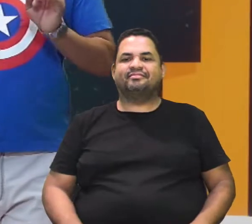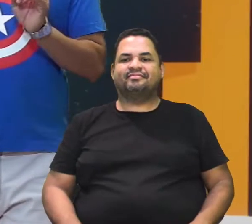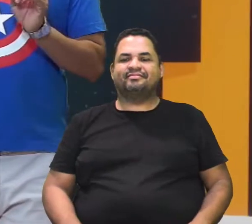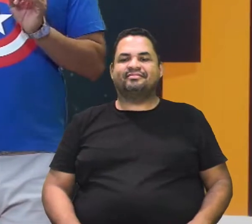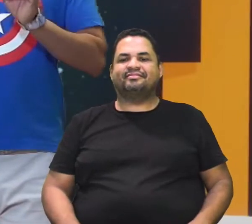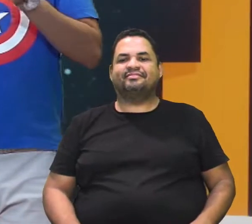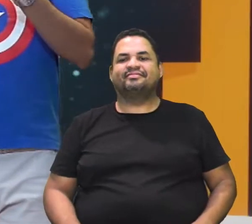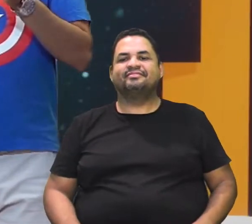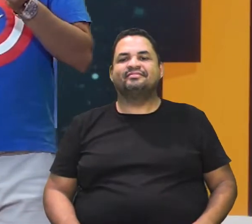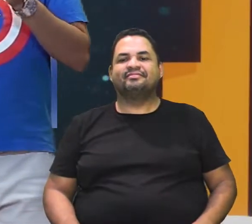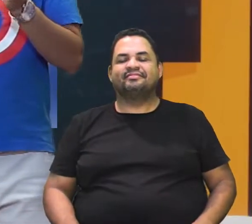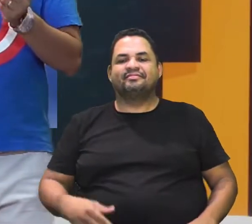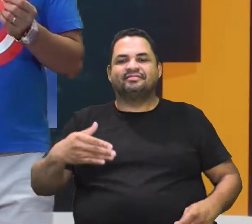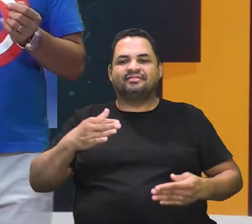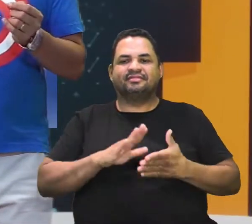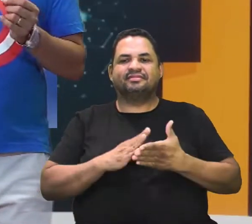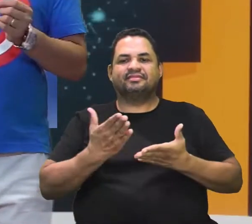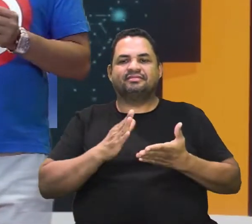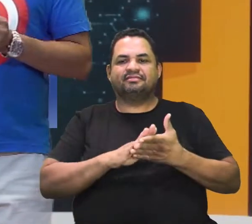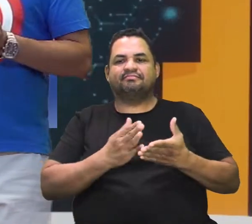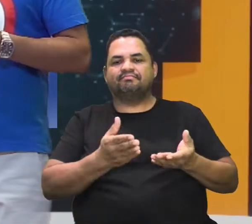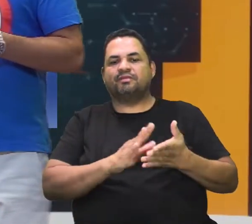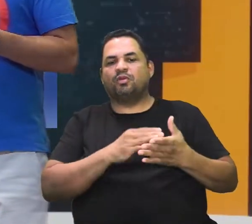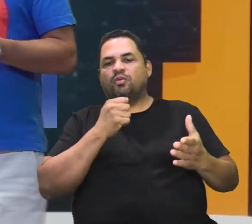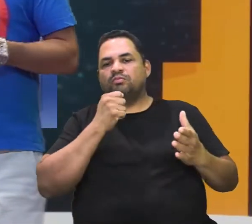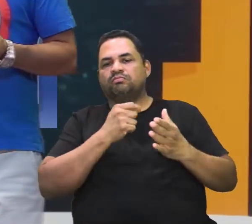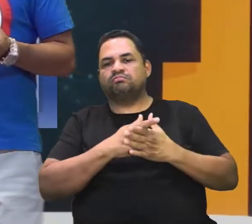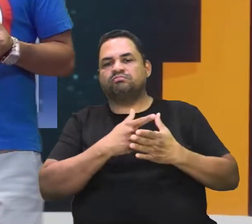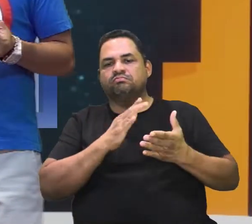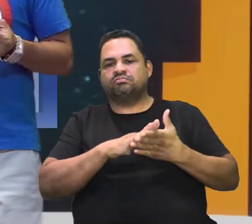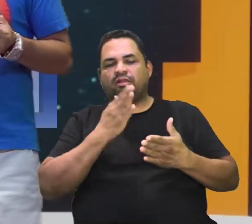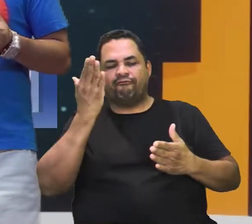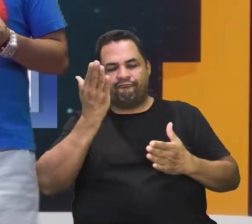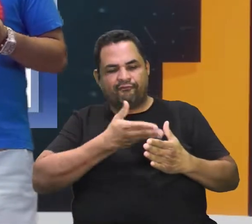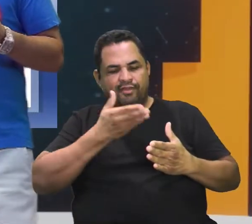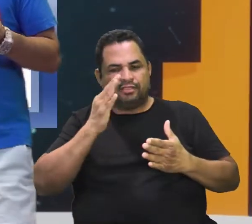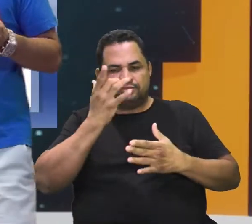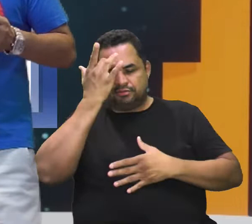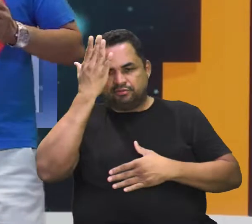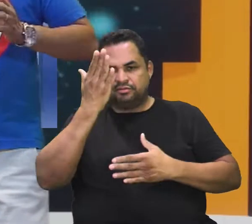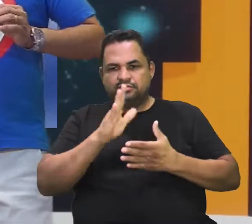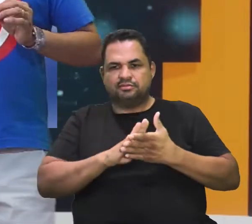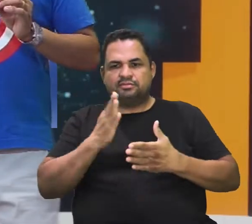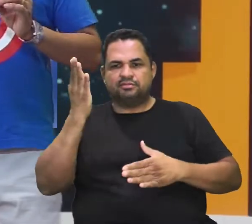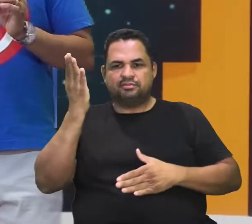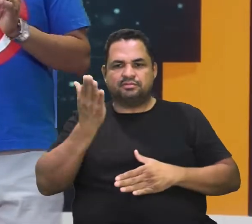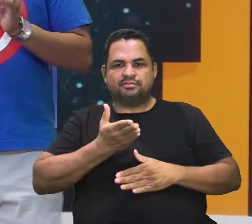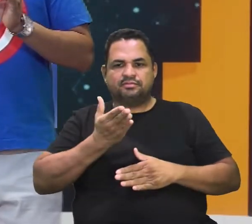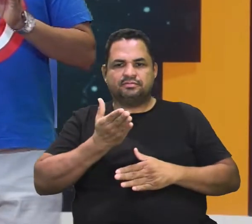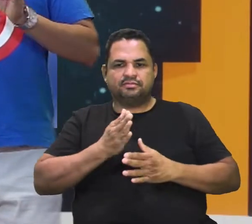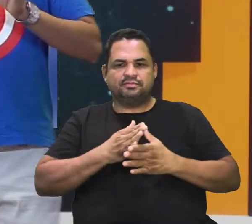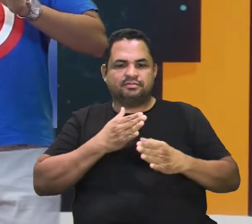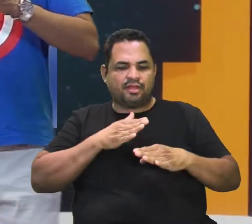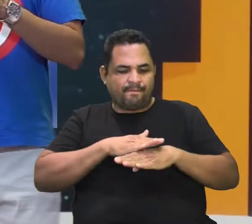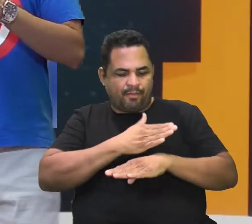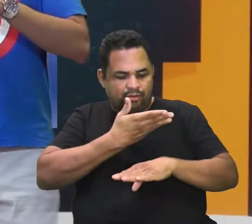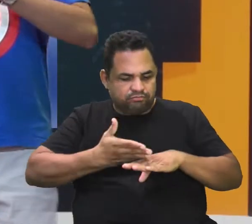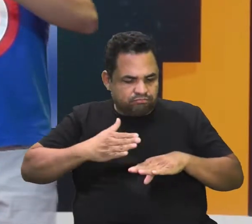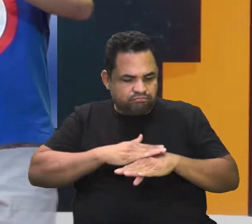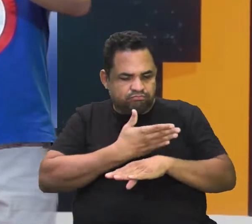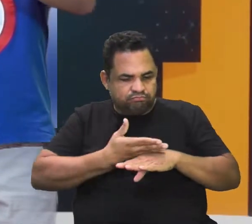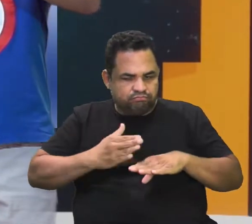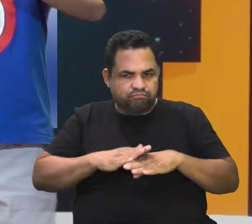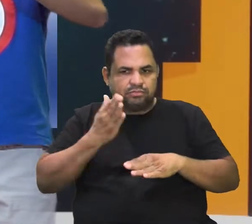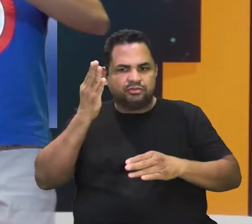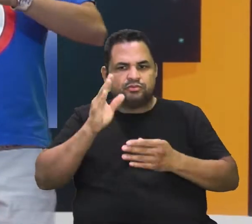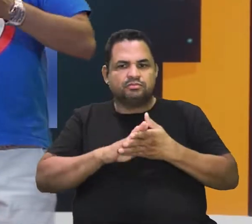Tá? E aí, olha só, se você adquirindo aquelas facas que pega fio muito facilmente, você faz um fio na faca, faz um